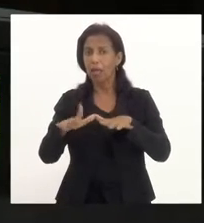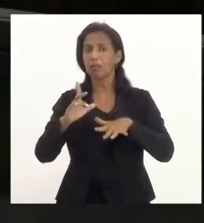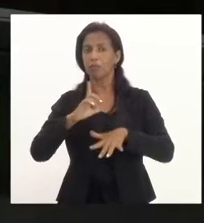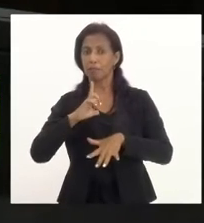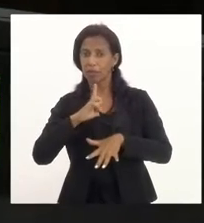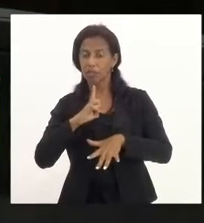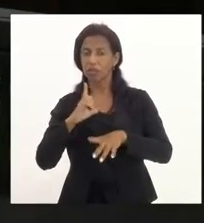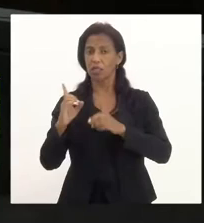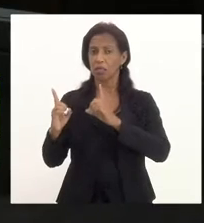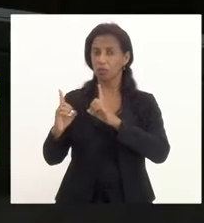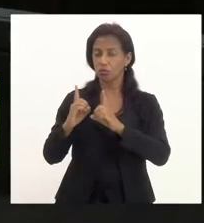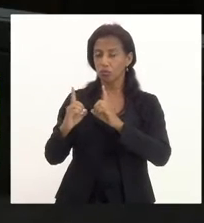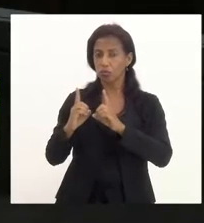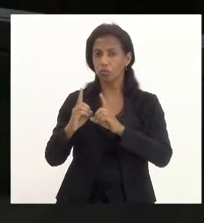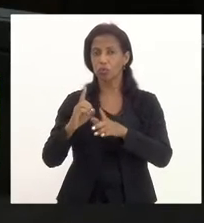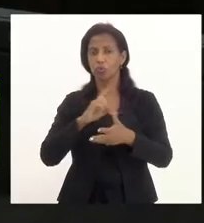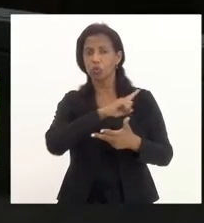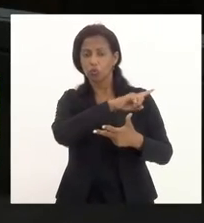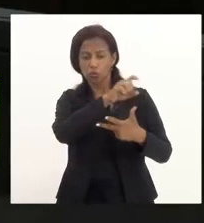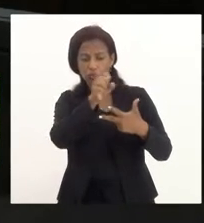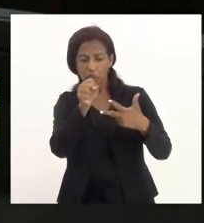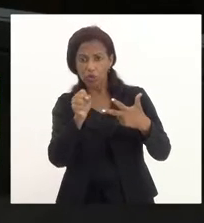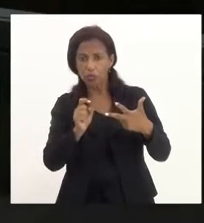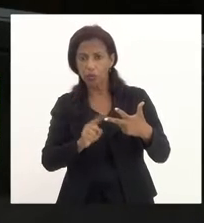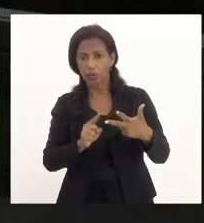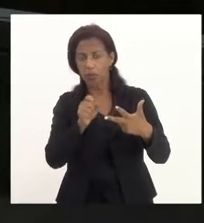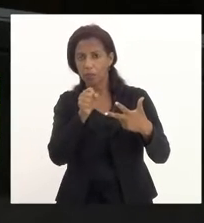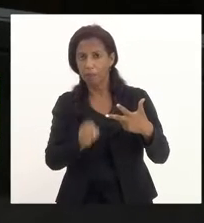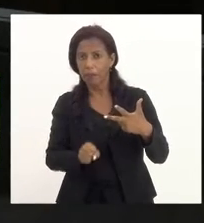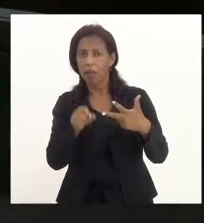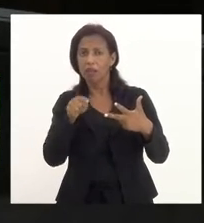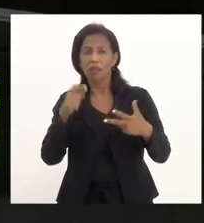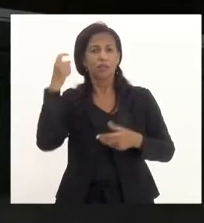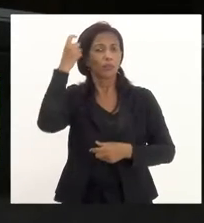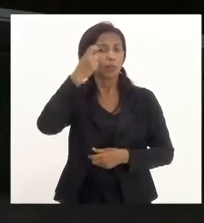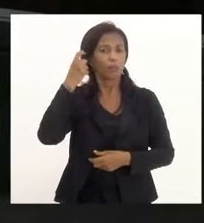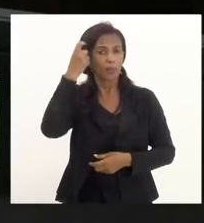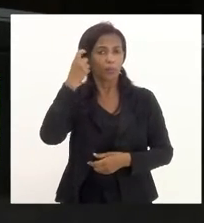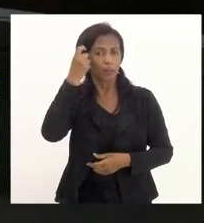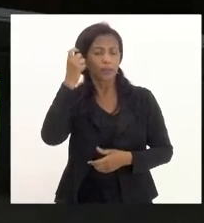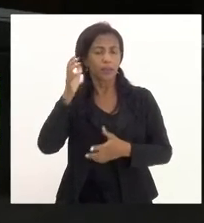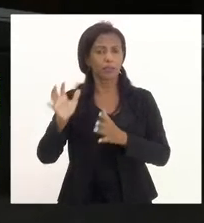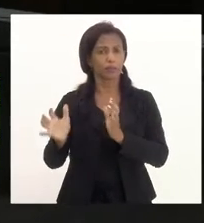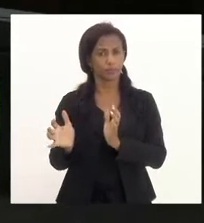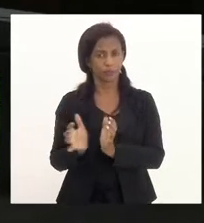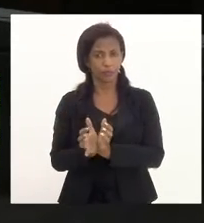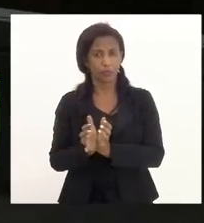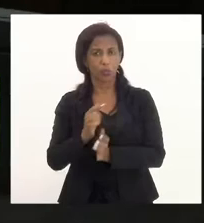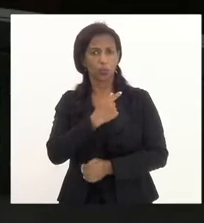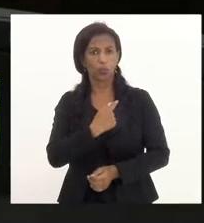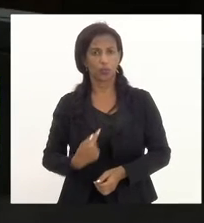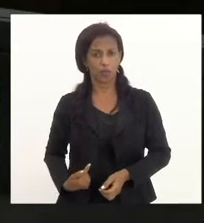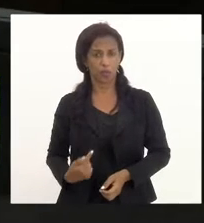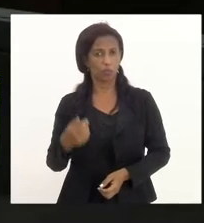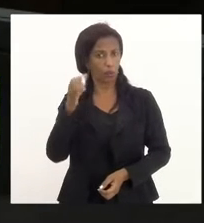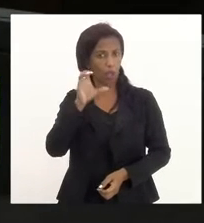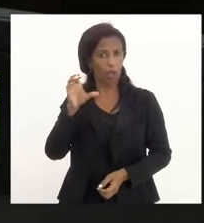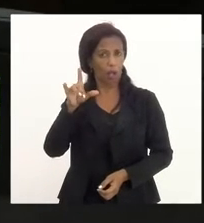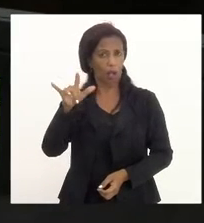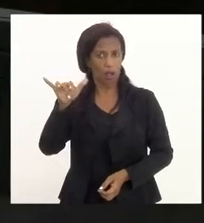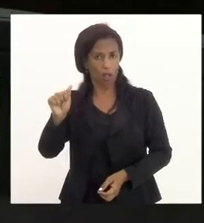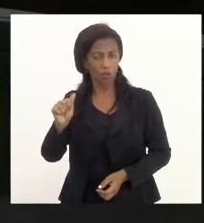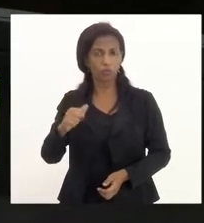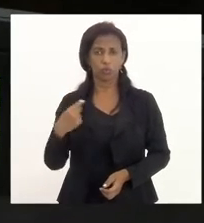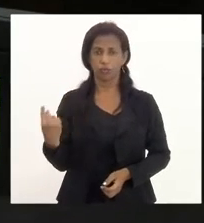sido discutido com todos os poderes e as foi uma preocupação do governador